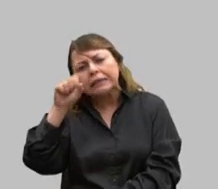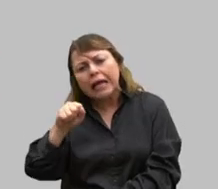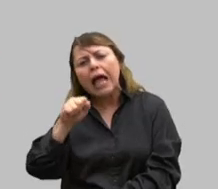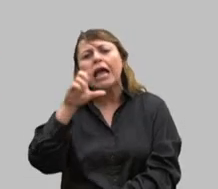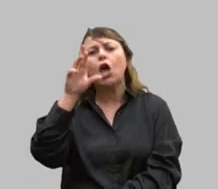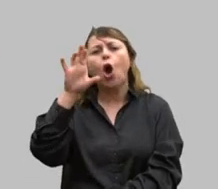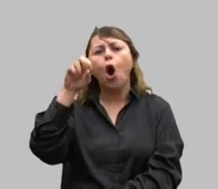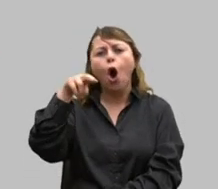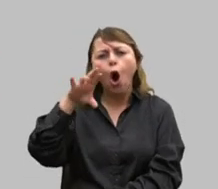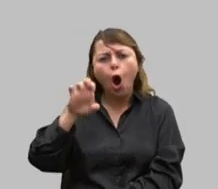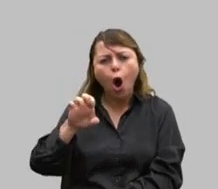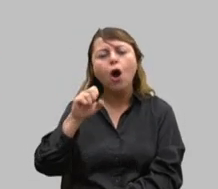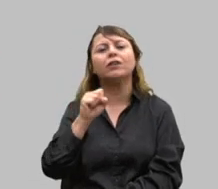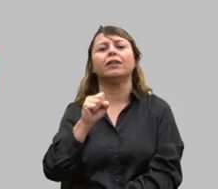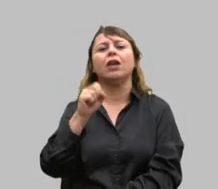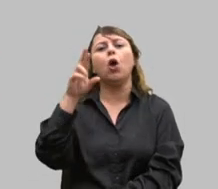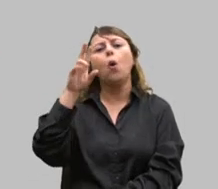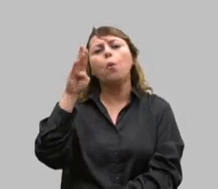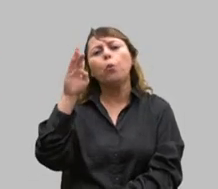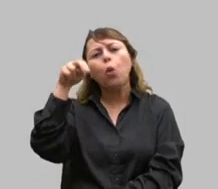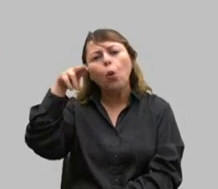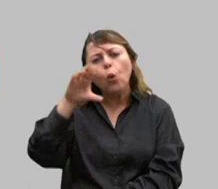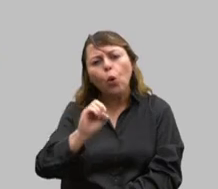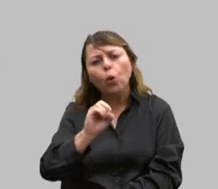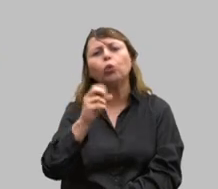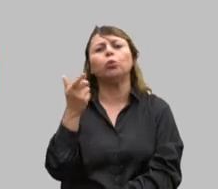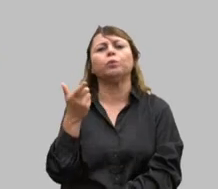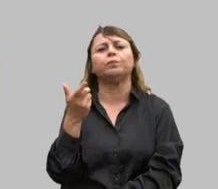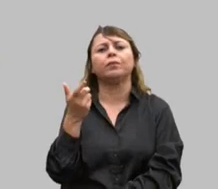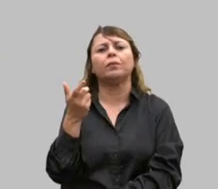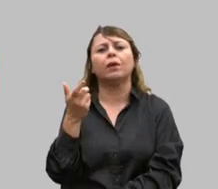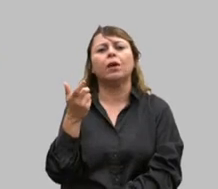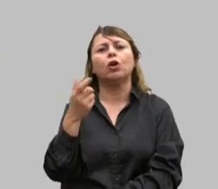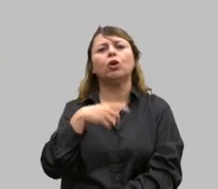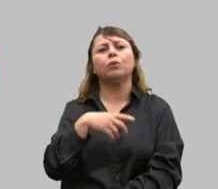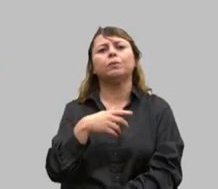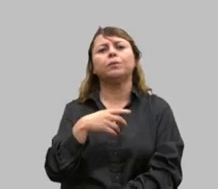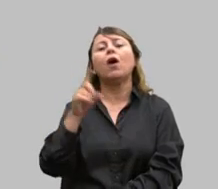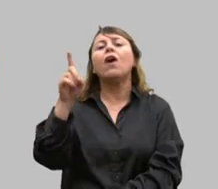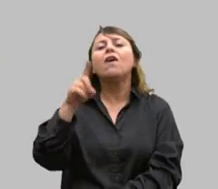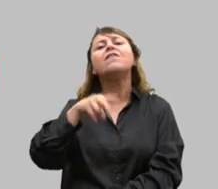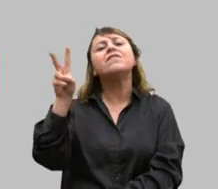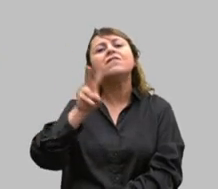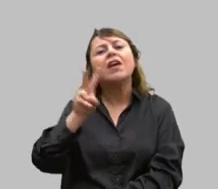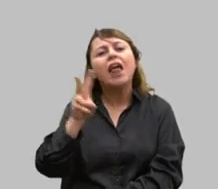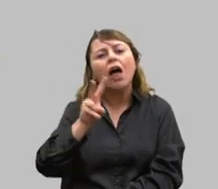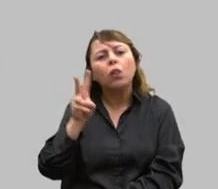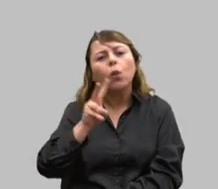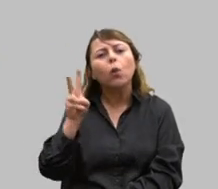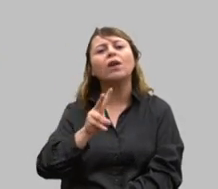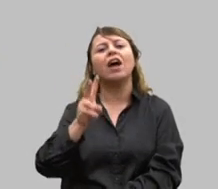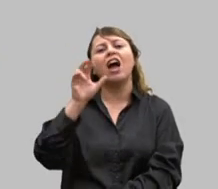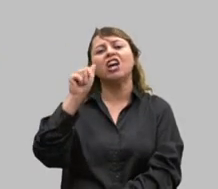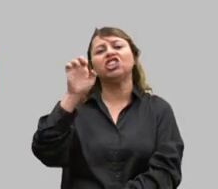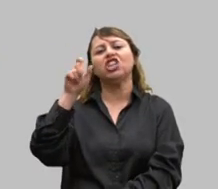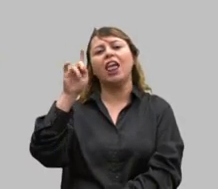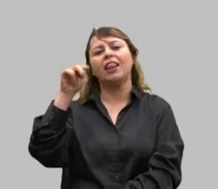Roni Vereador Bruno de Nova Resende Dom vacate vereadora Angelita